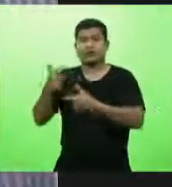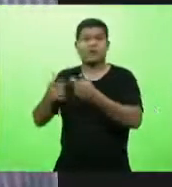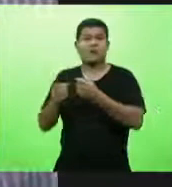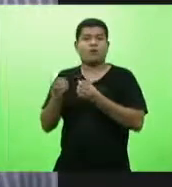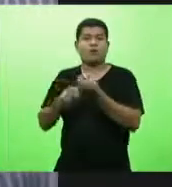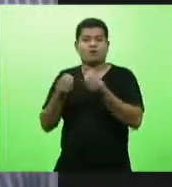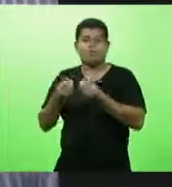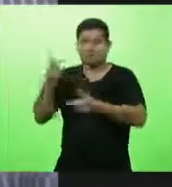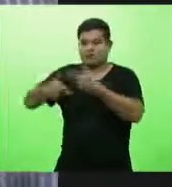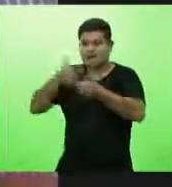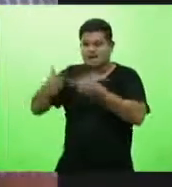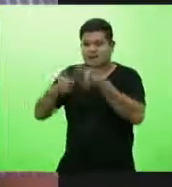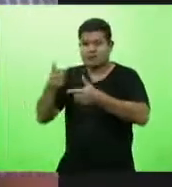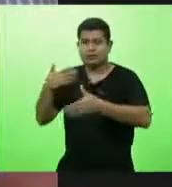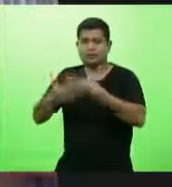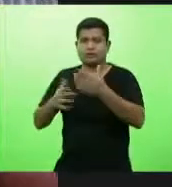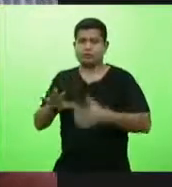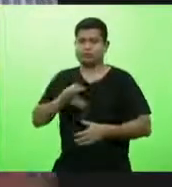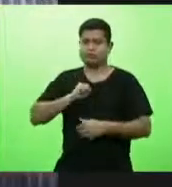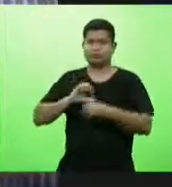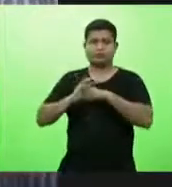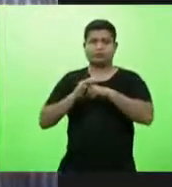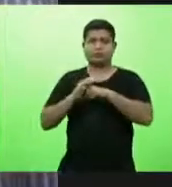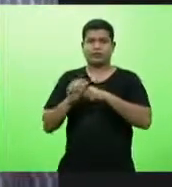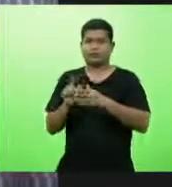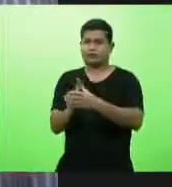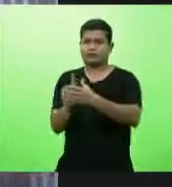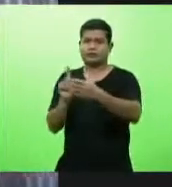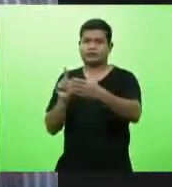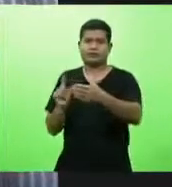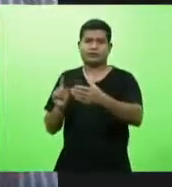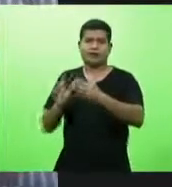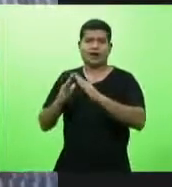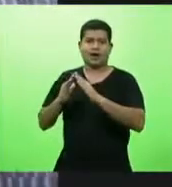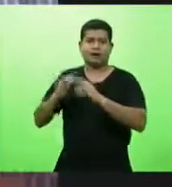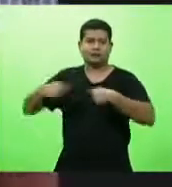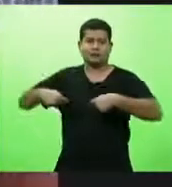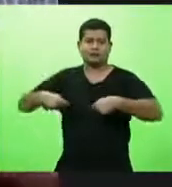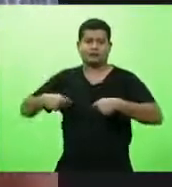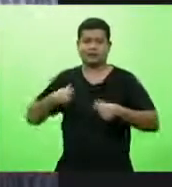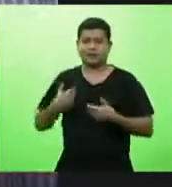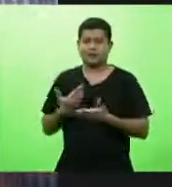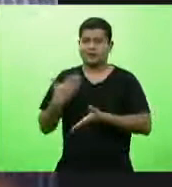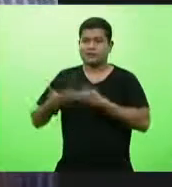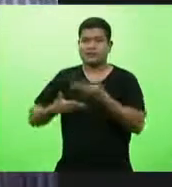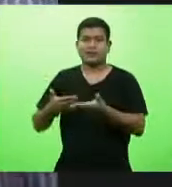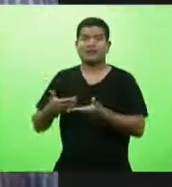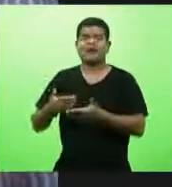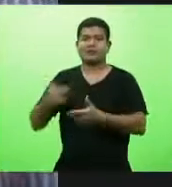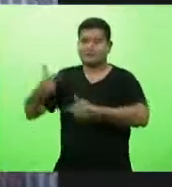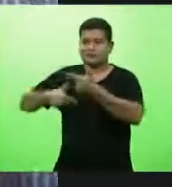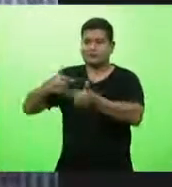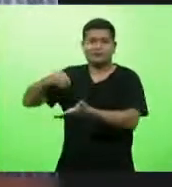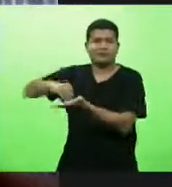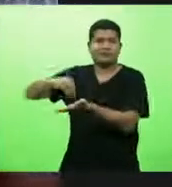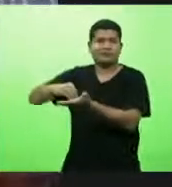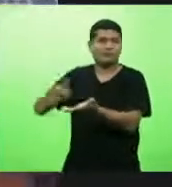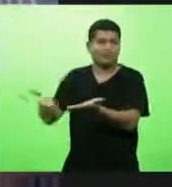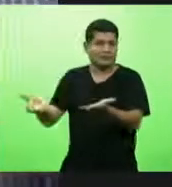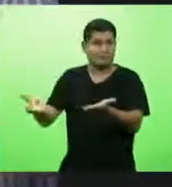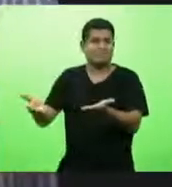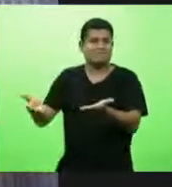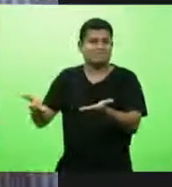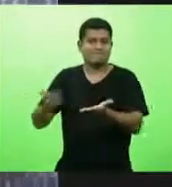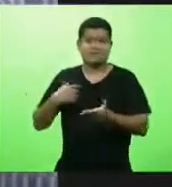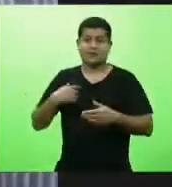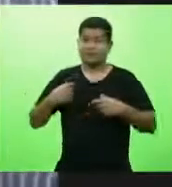falta. Então, a política que precisa ser feita, ela precisa ser feita com algum critério. O que, que